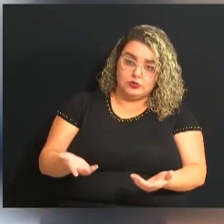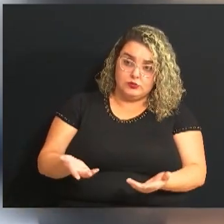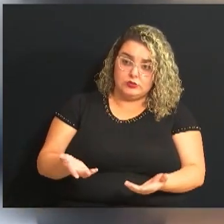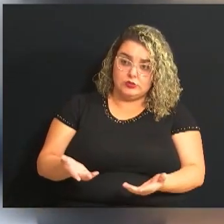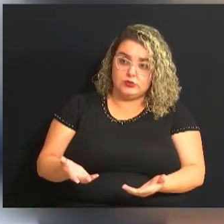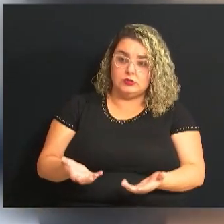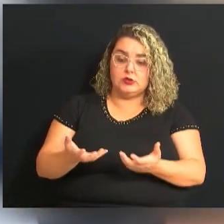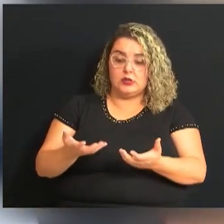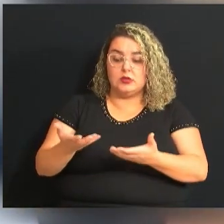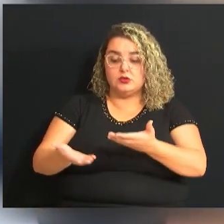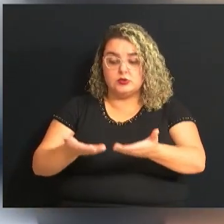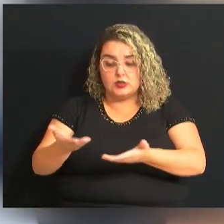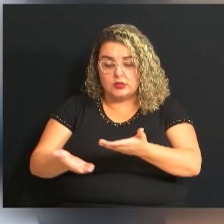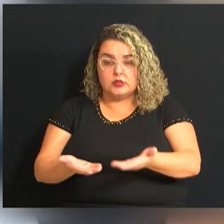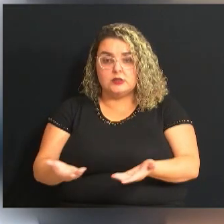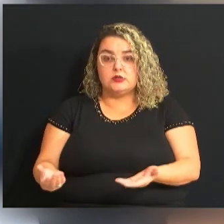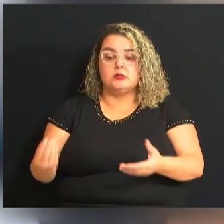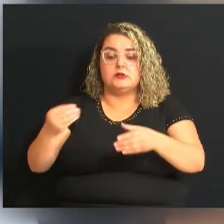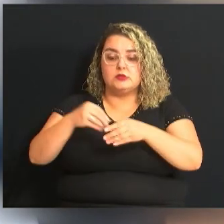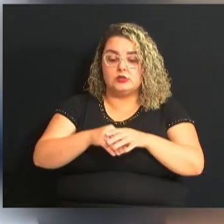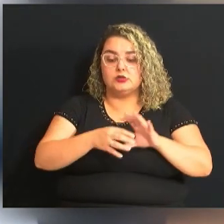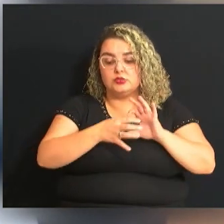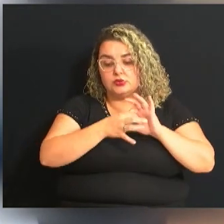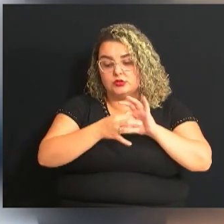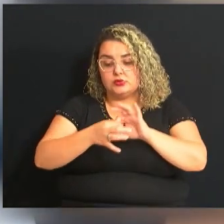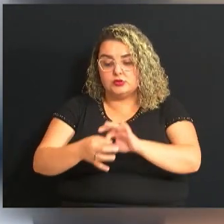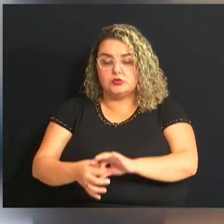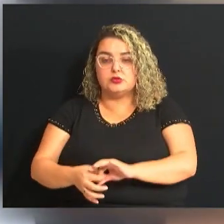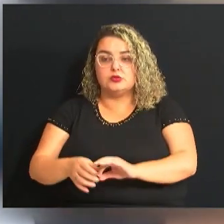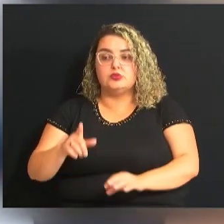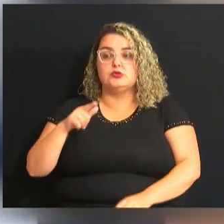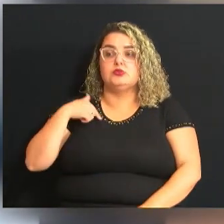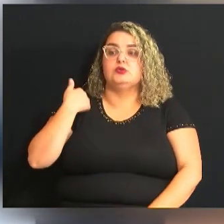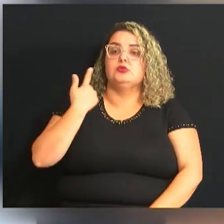tratar dentro de um contexto de estarmos